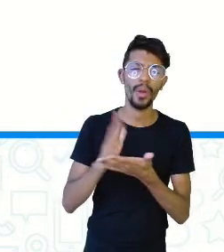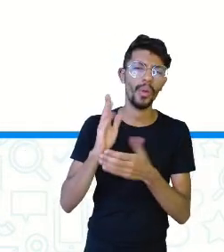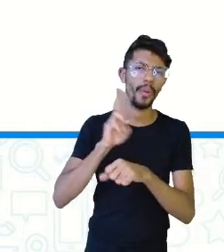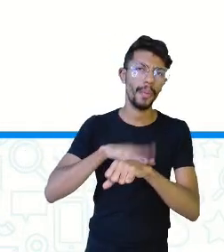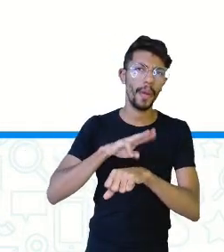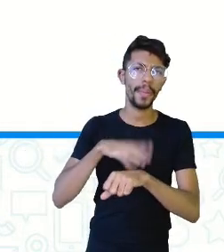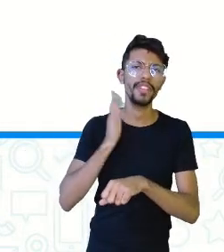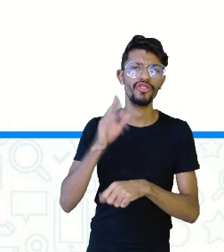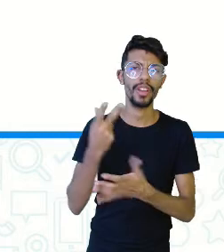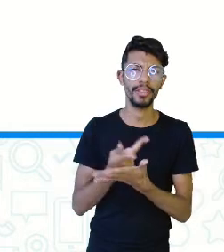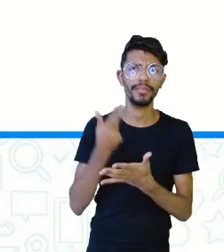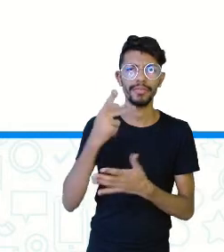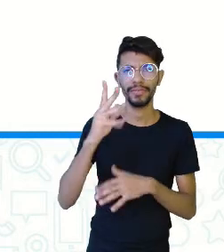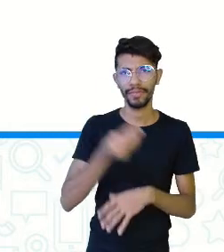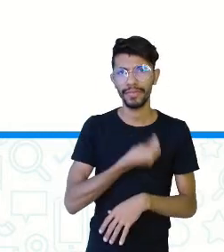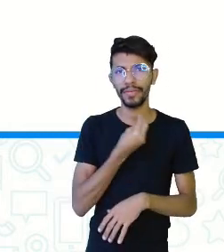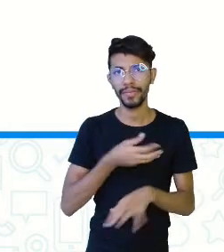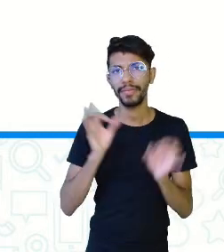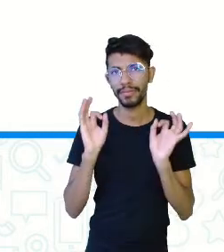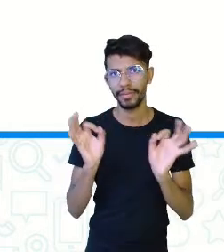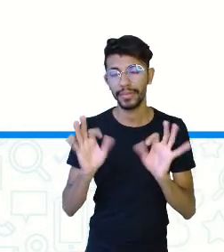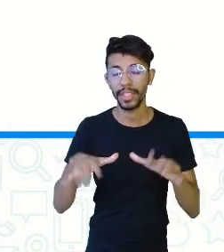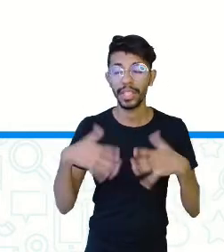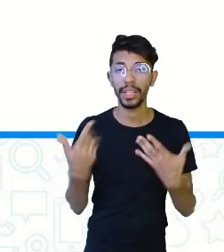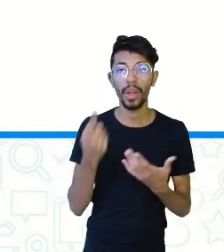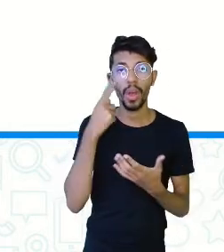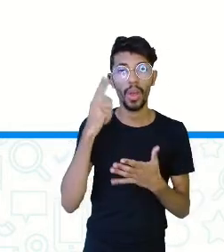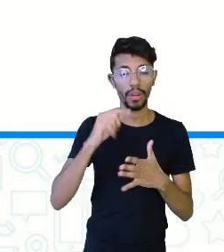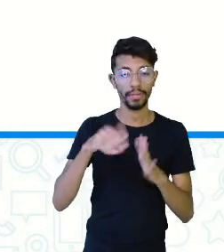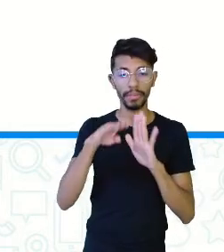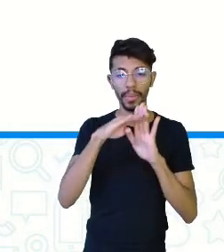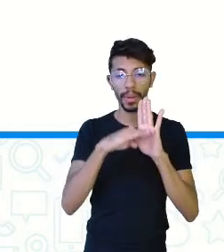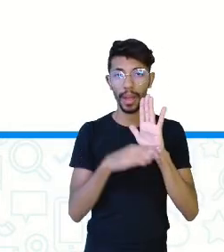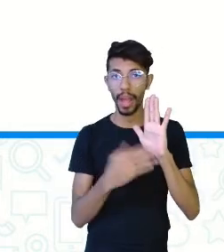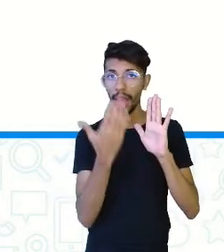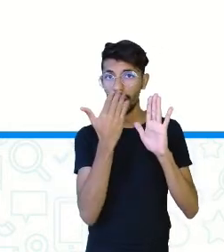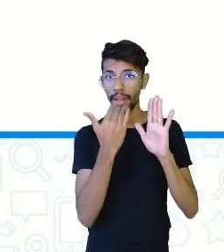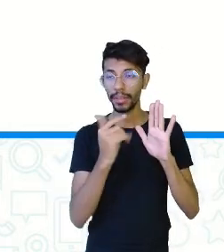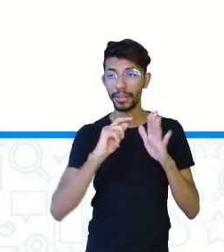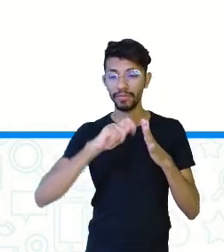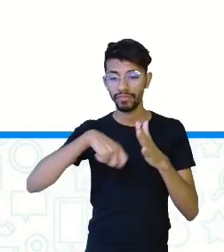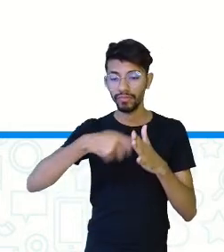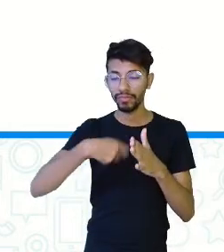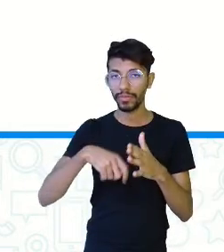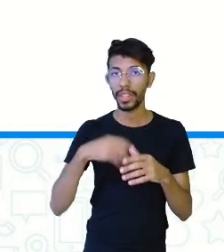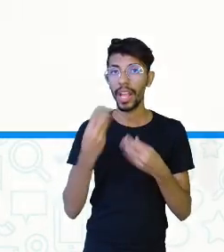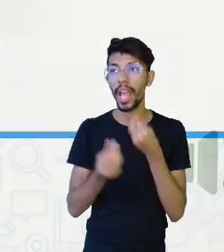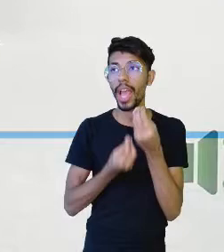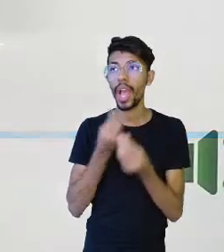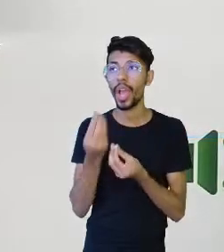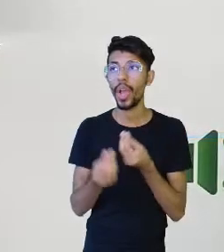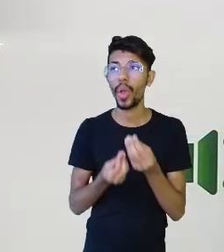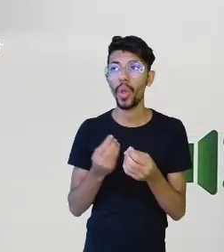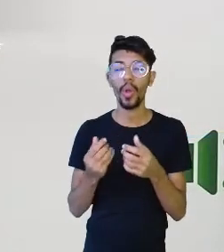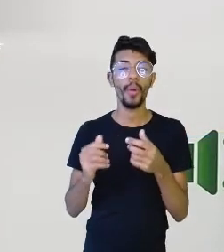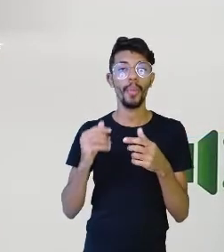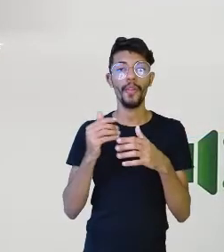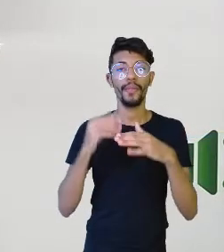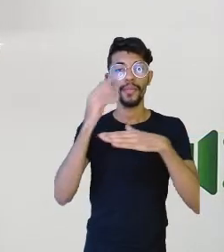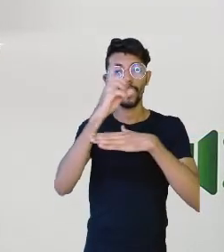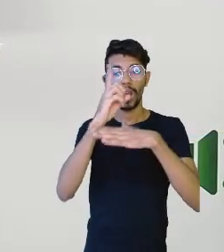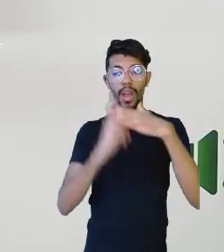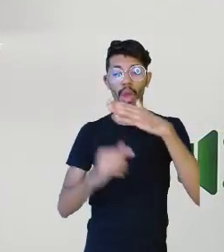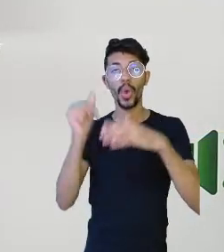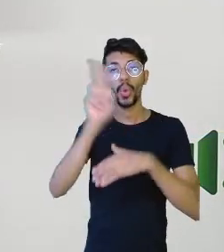vida. A receita culinária é onde as frações elas são utilizadas frequentemente. Por exemplo, eu